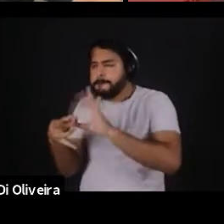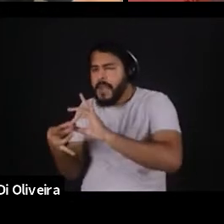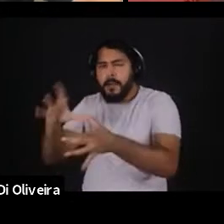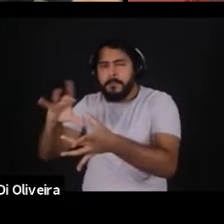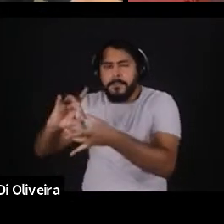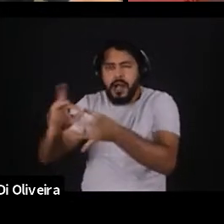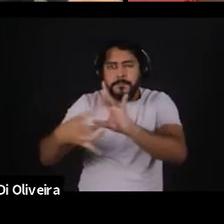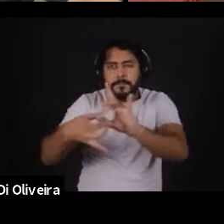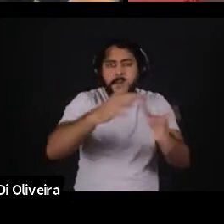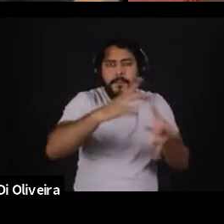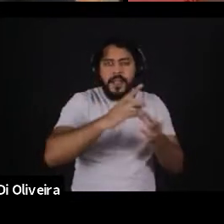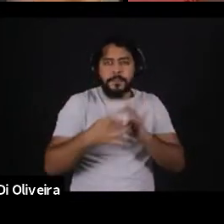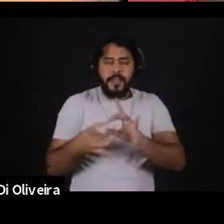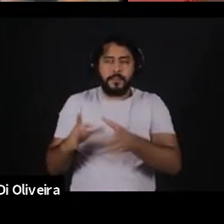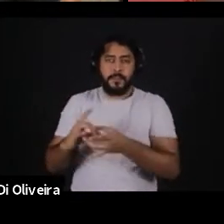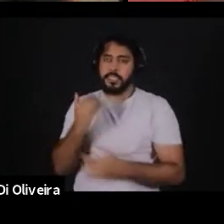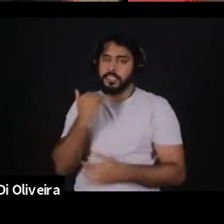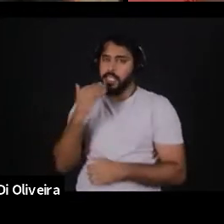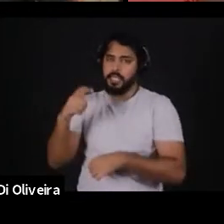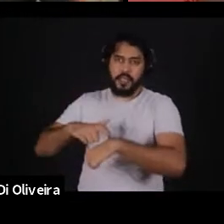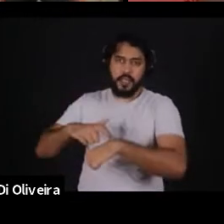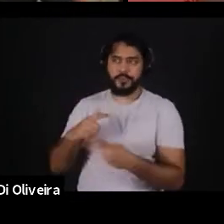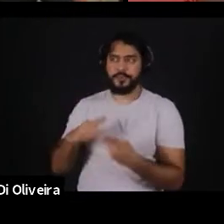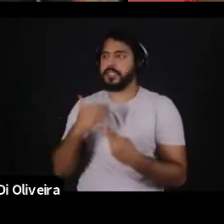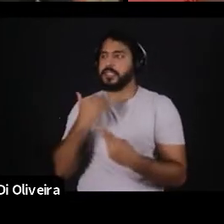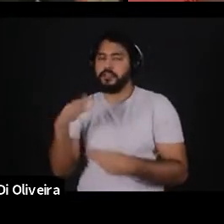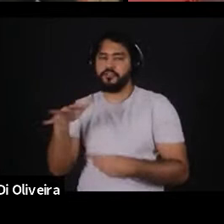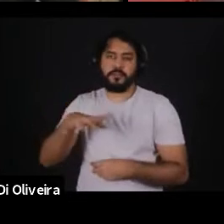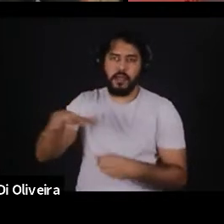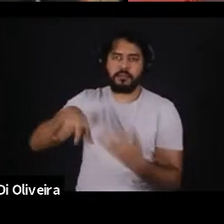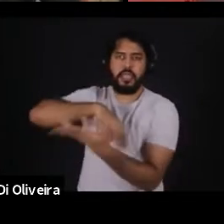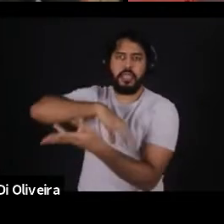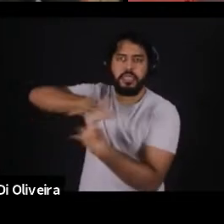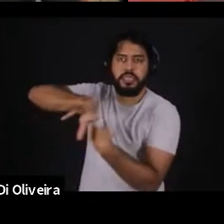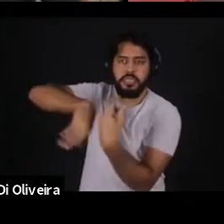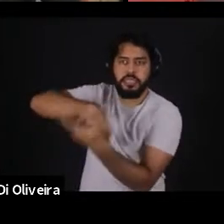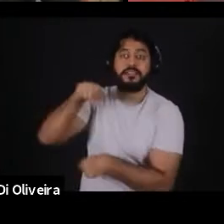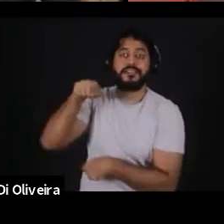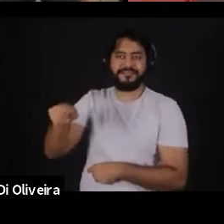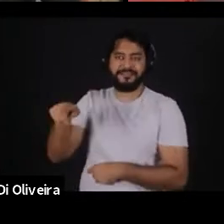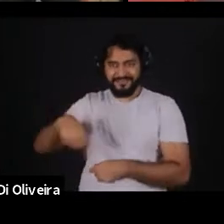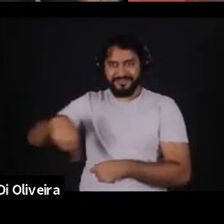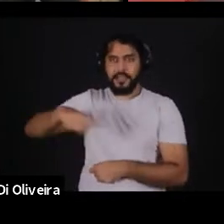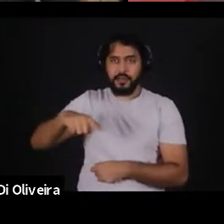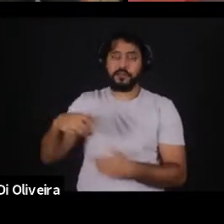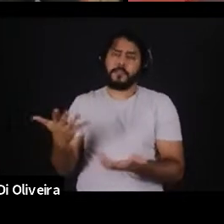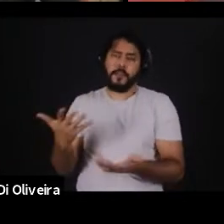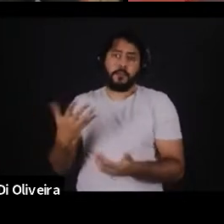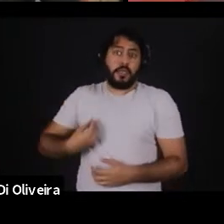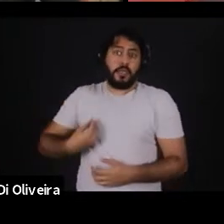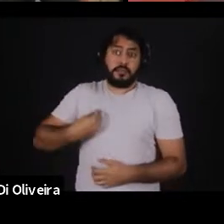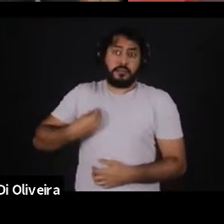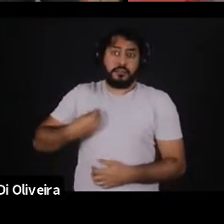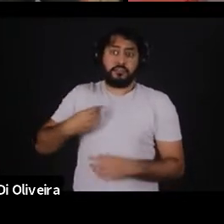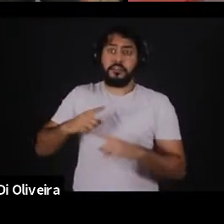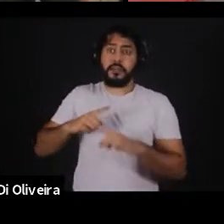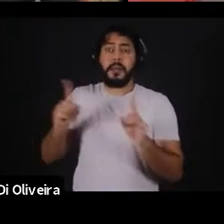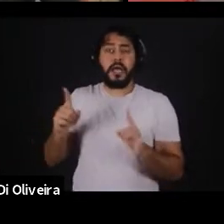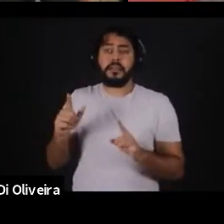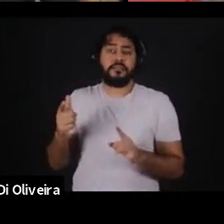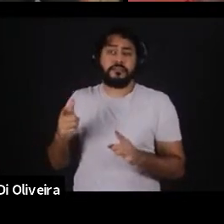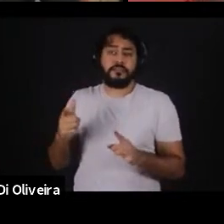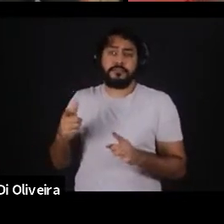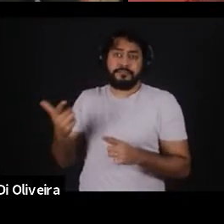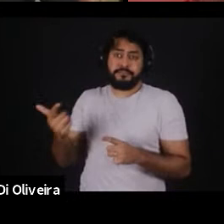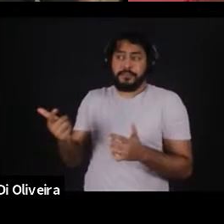coexistem sem tempo e espaço, então elas convivem como um emaranhado. Então a diferença ela existe, mas ela não tem qualquer eficácia porque a separabilidade